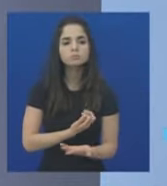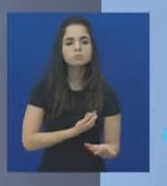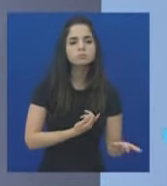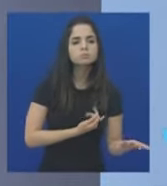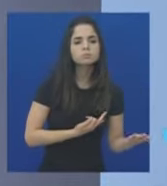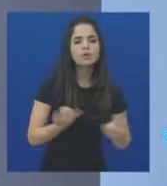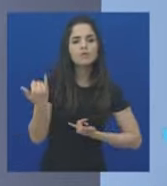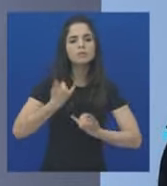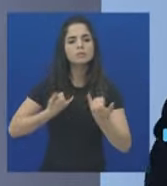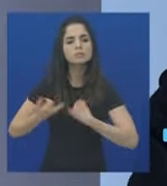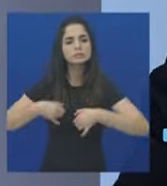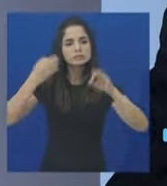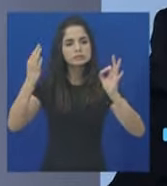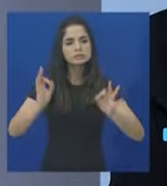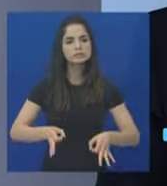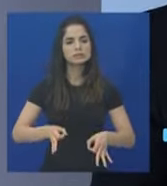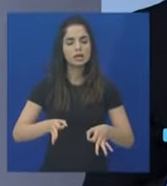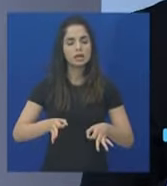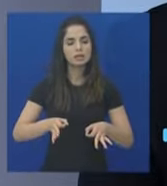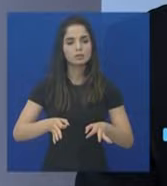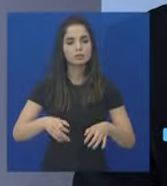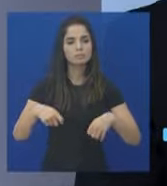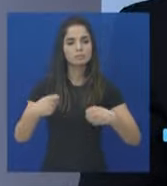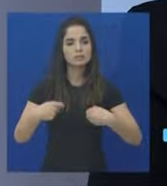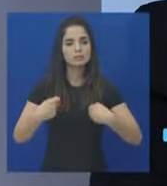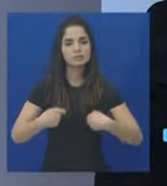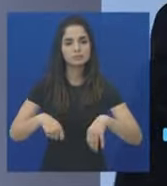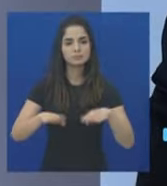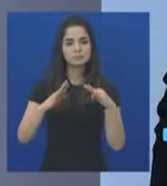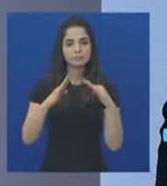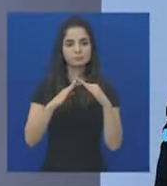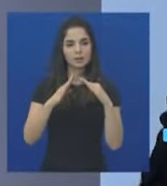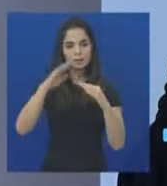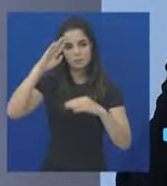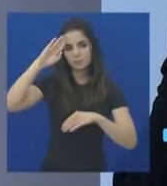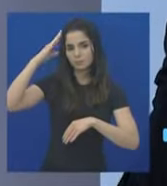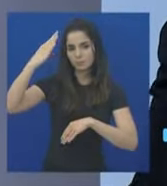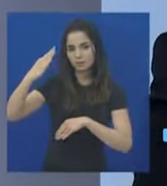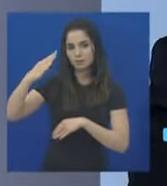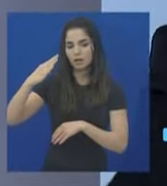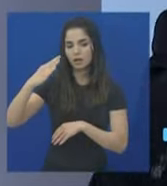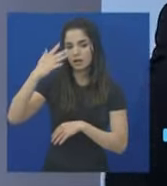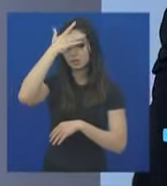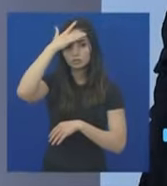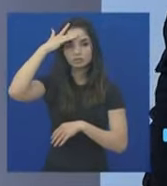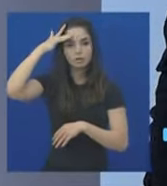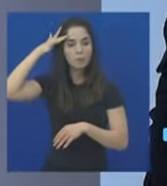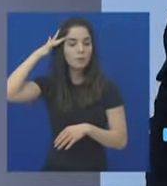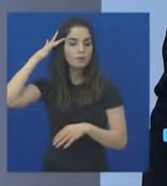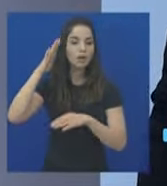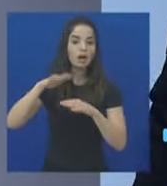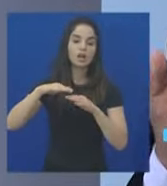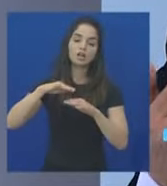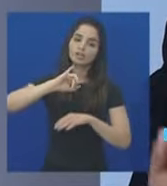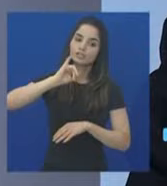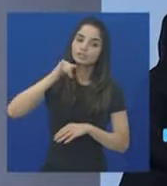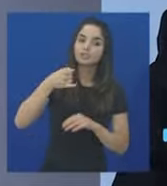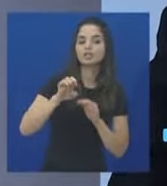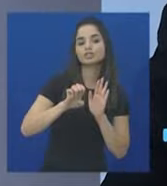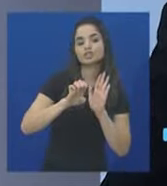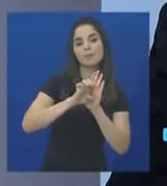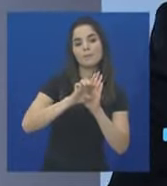dados corretos da necessidade de habitação, principalmente da população, da ponte para lá. Que da ponte para